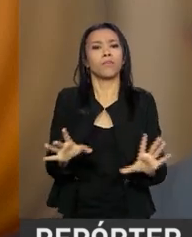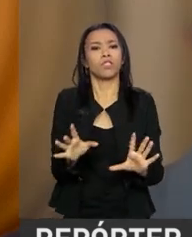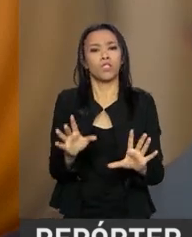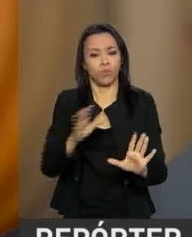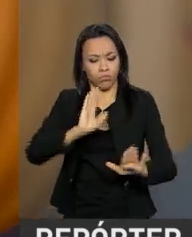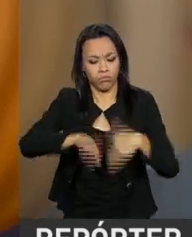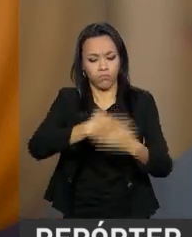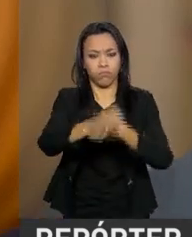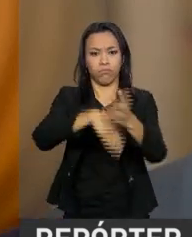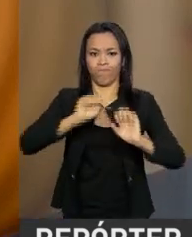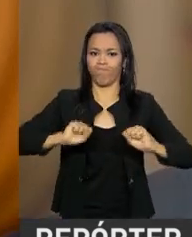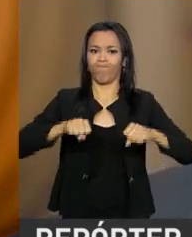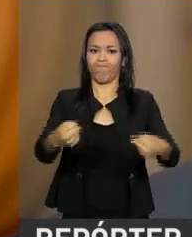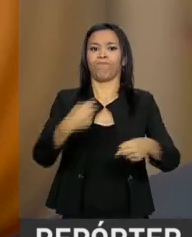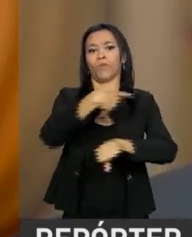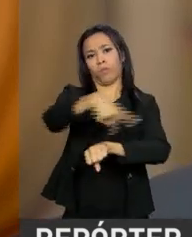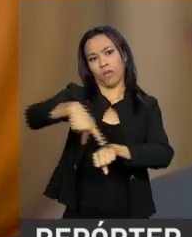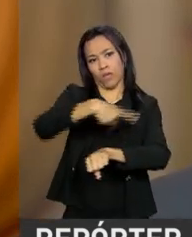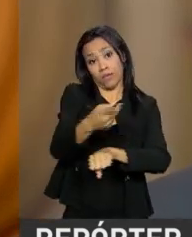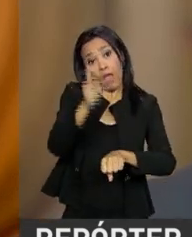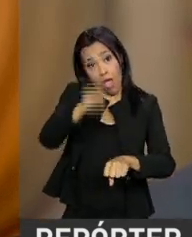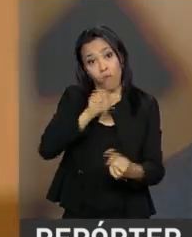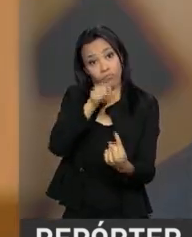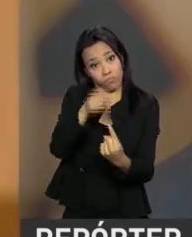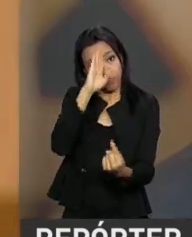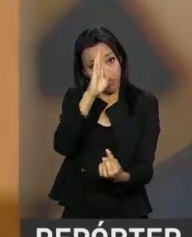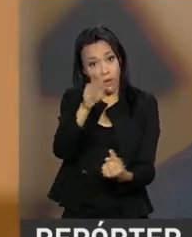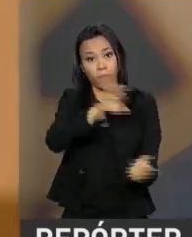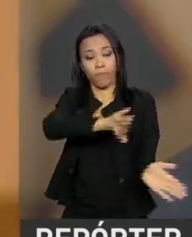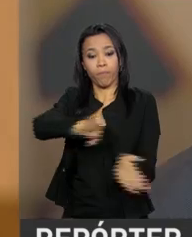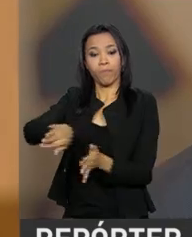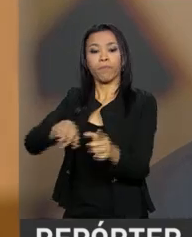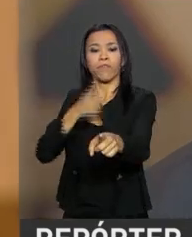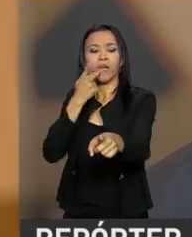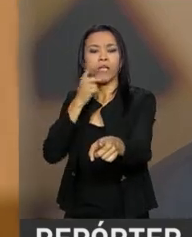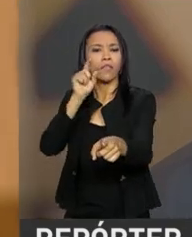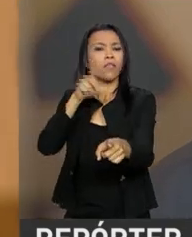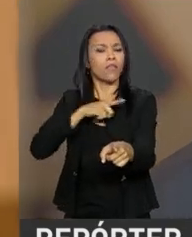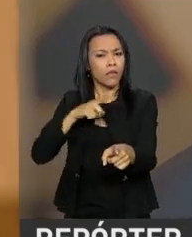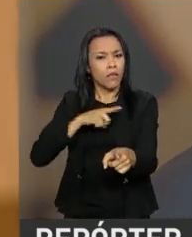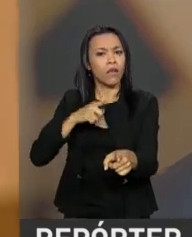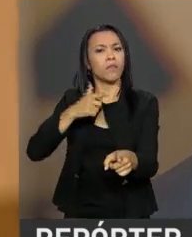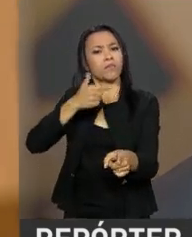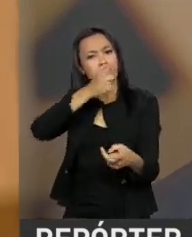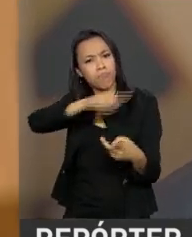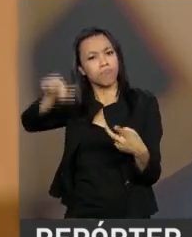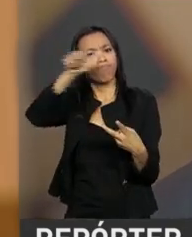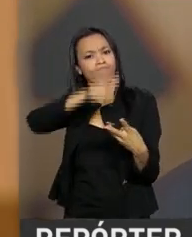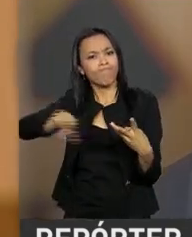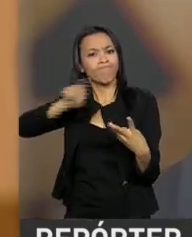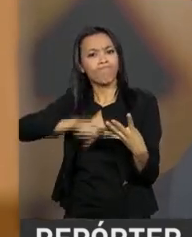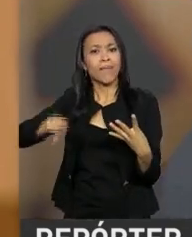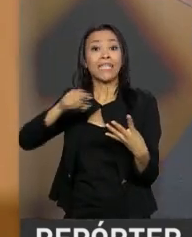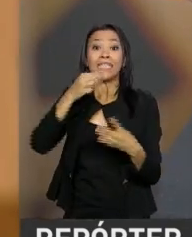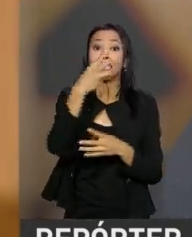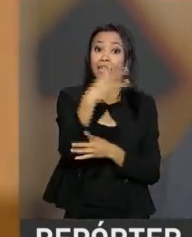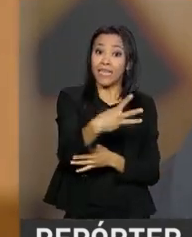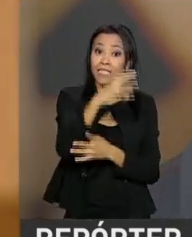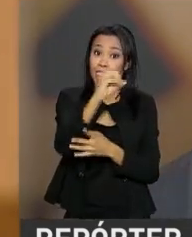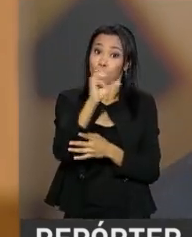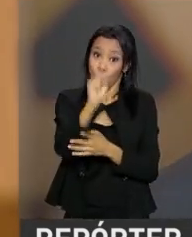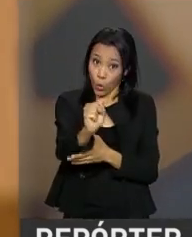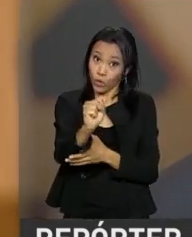do crescimento. Esse é o objetivo principal. Teremos bem mais do que os necessários 308 votos